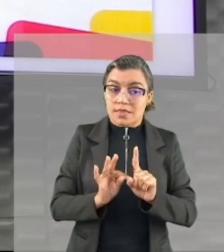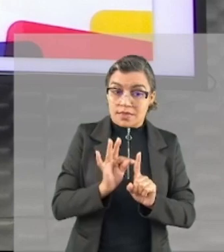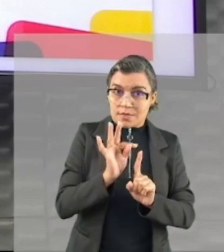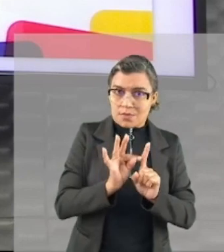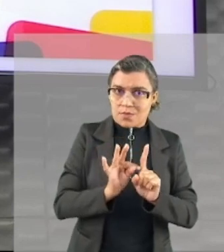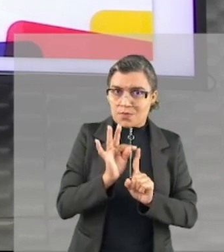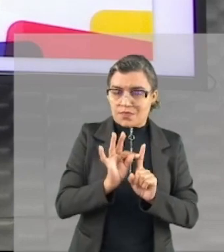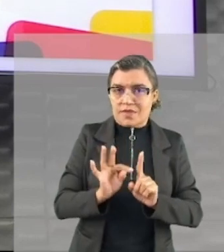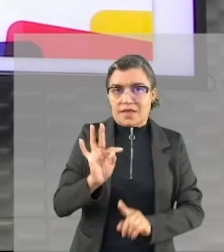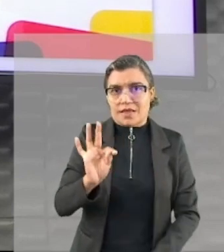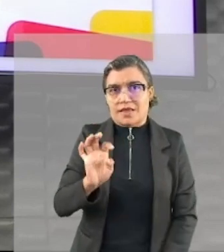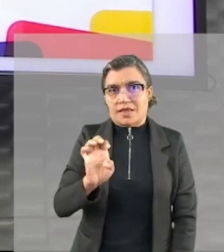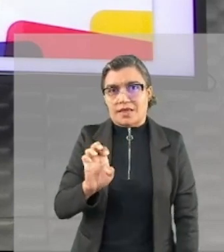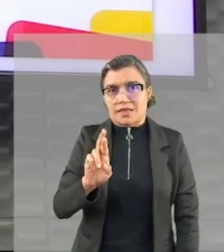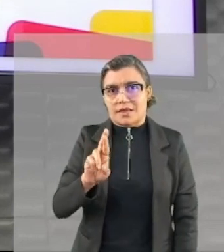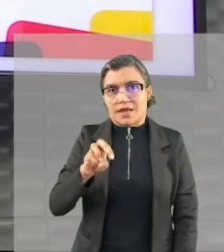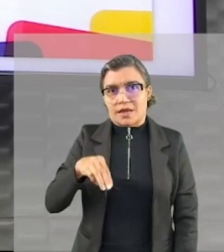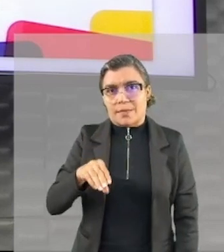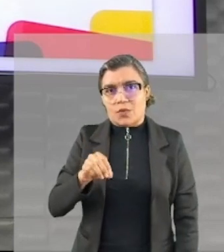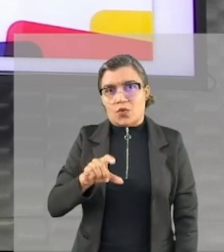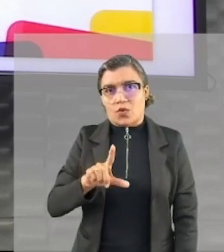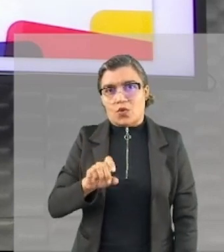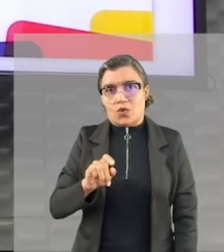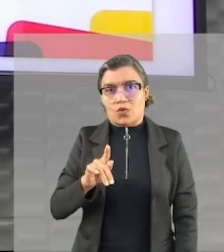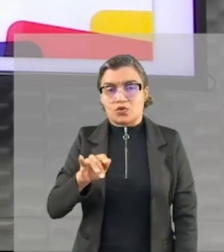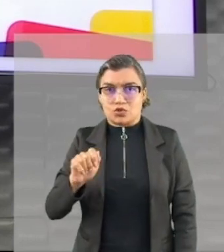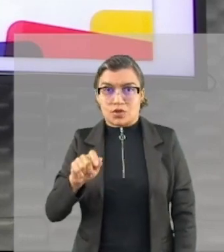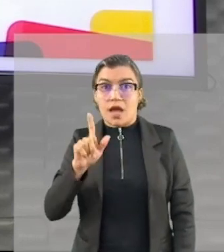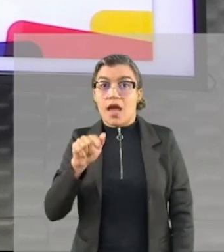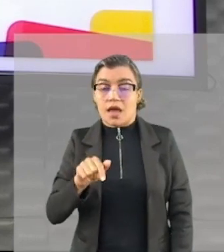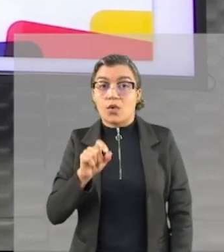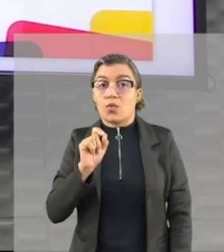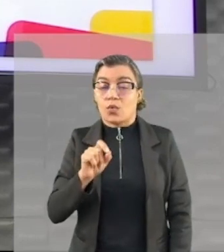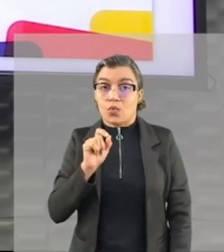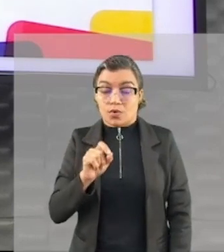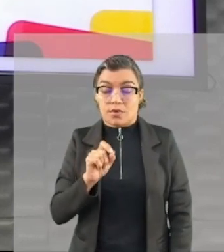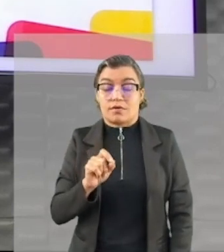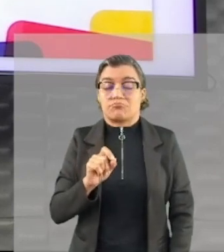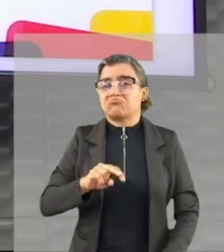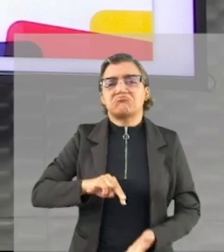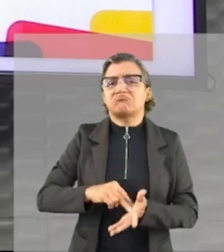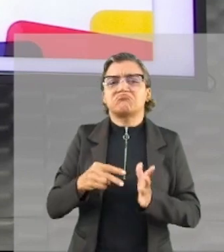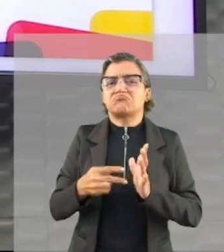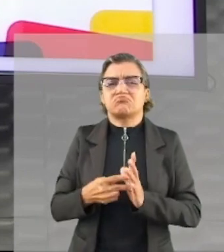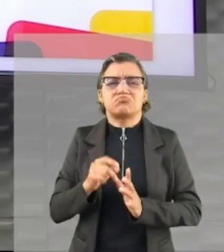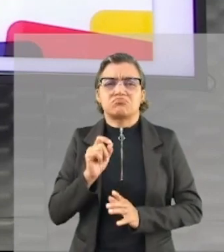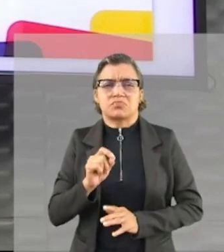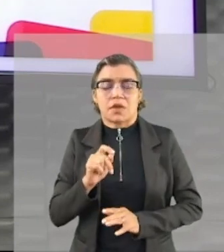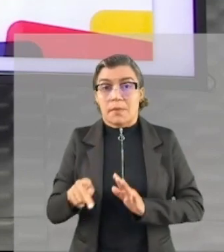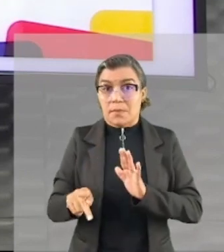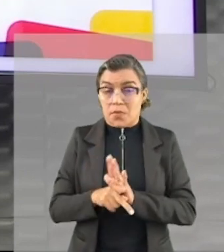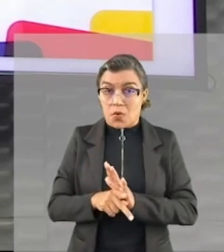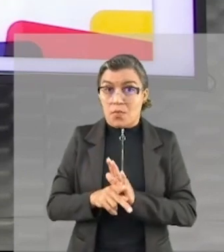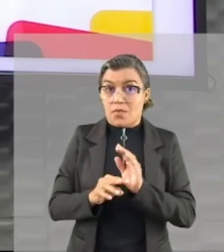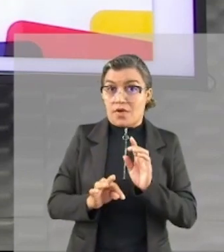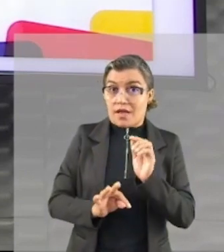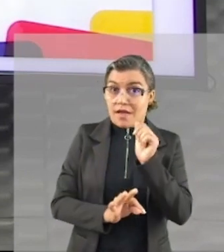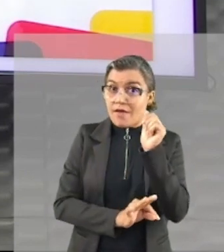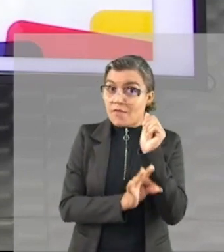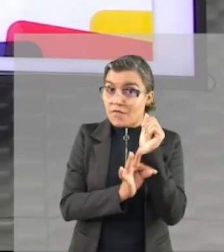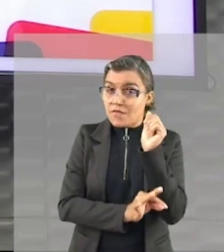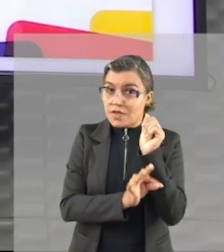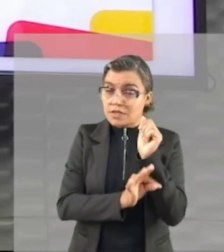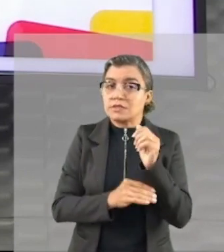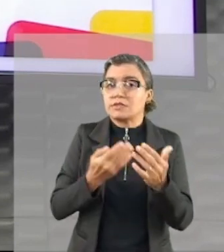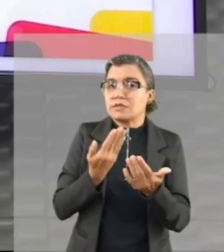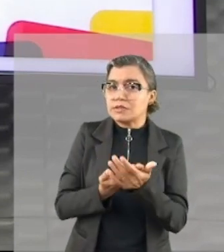termologia, tá? Termologia é um capítulo, é uma unidade da física que